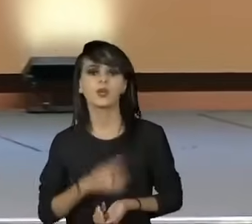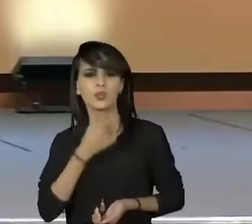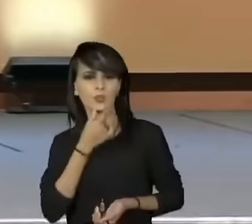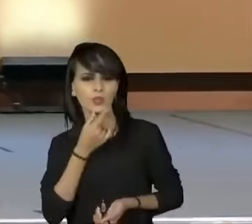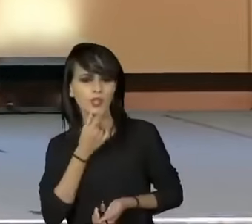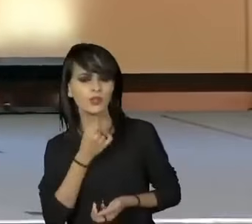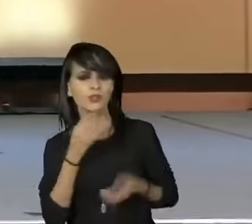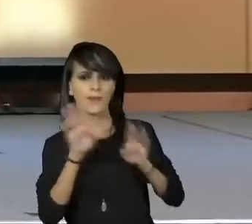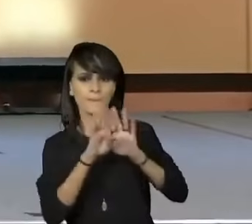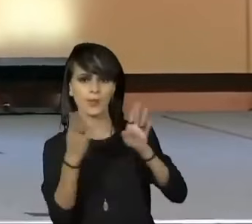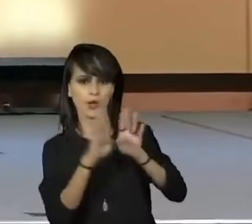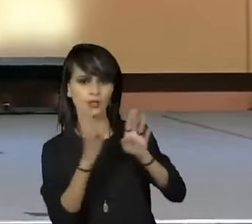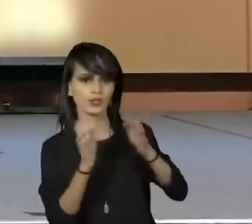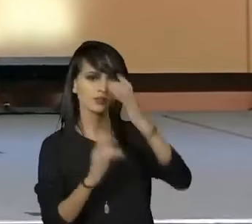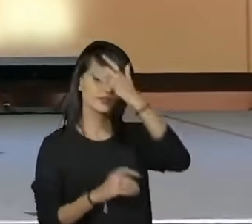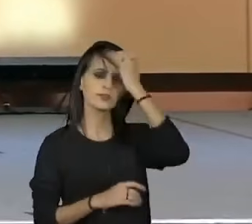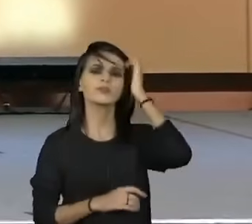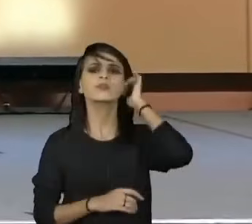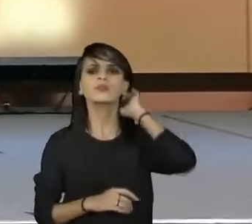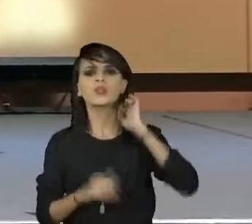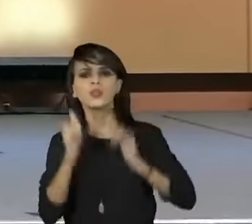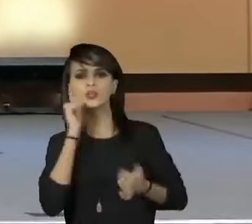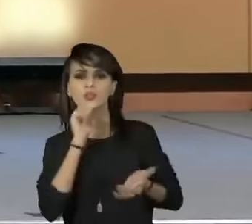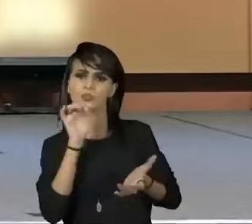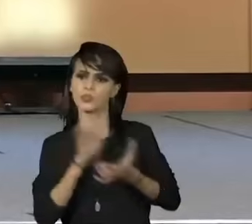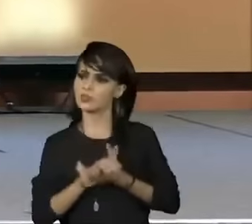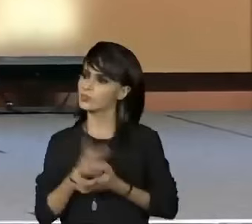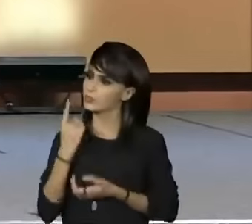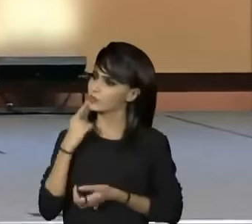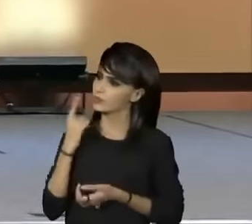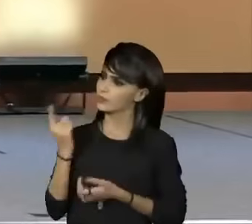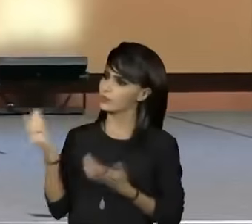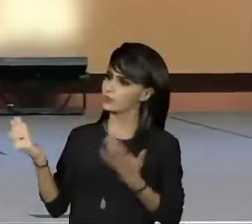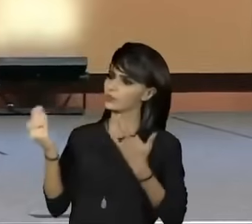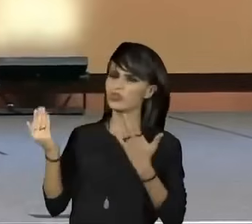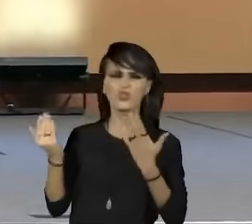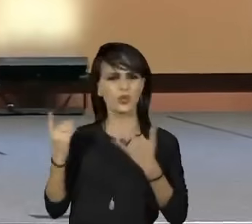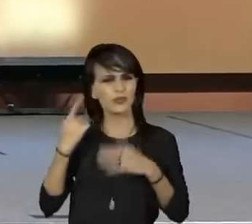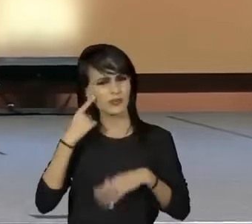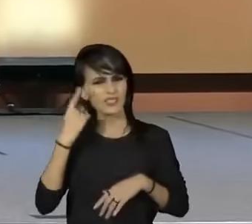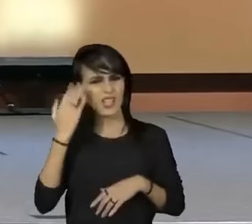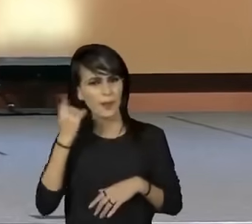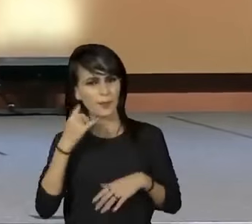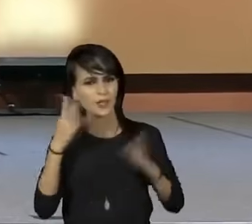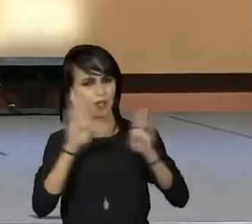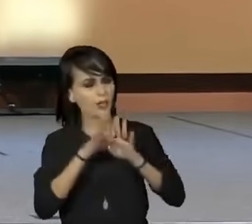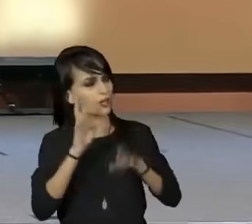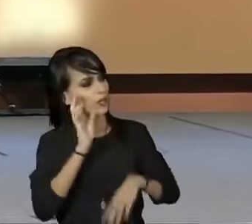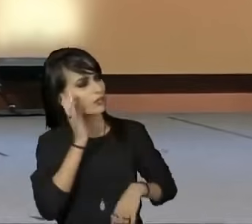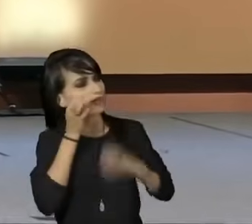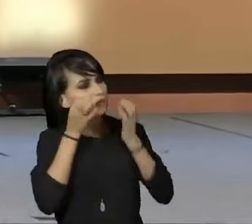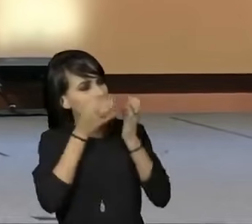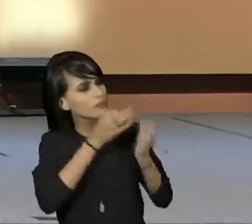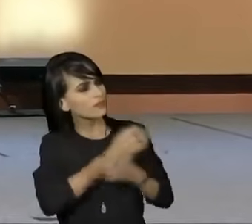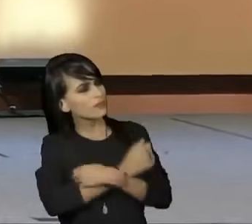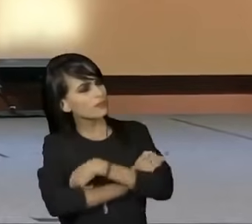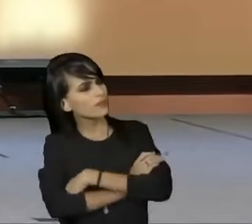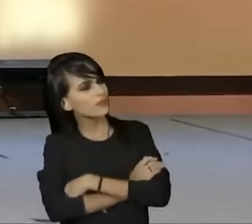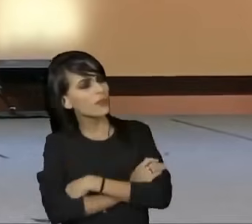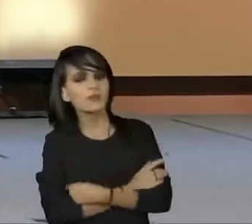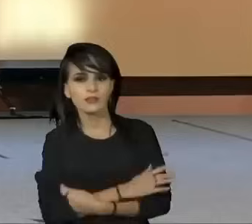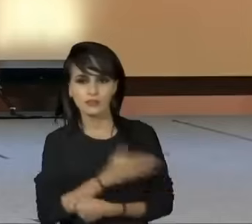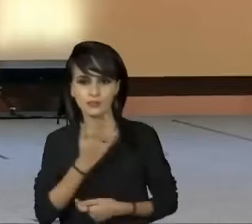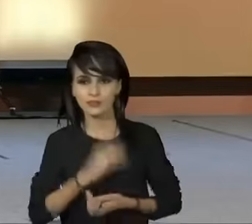porta e a e a esposa do pastor vê que o garoto tá assim desconfiado sabe quando o moleque fica na porta olhando com olho só